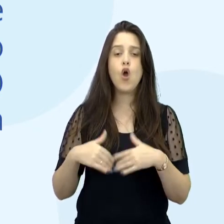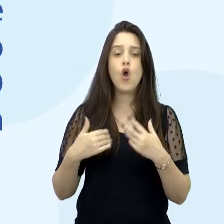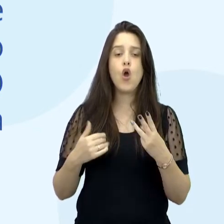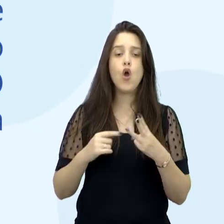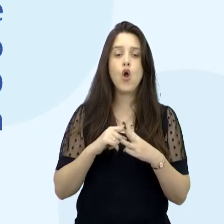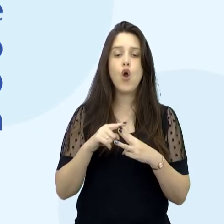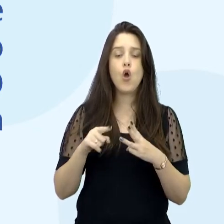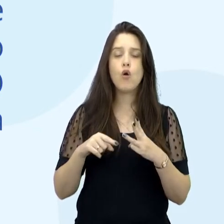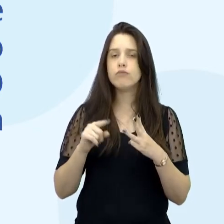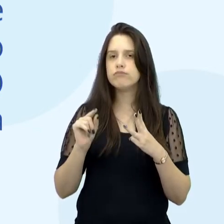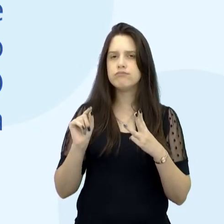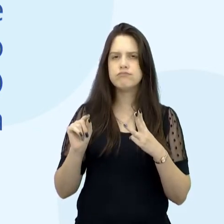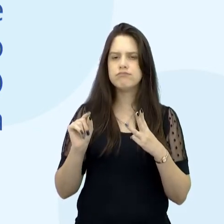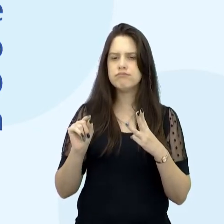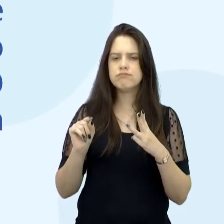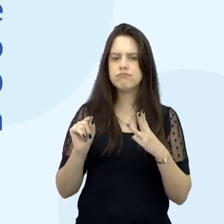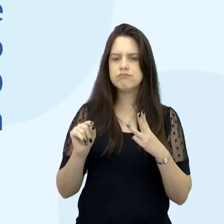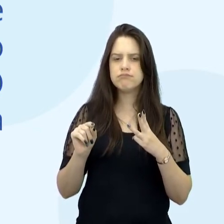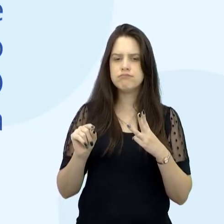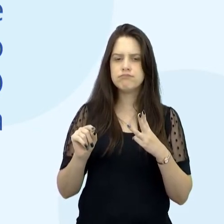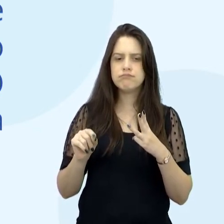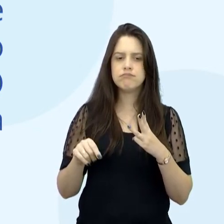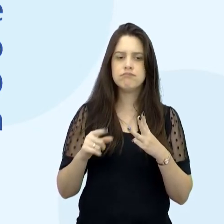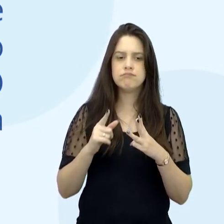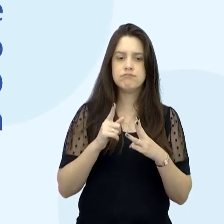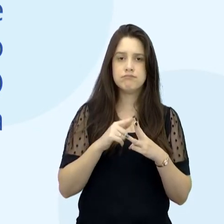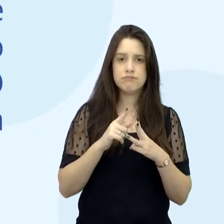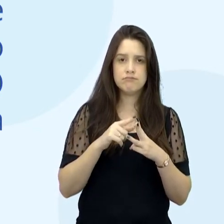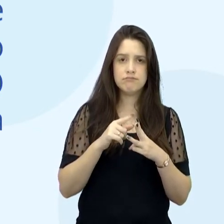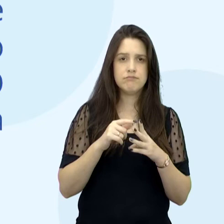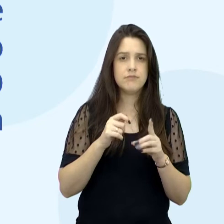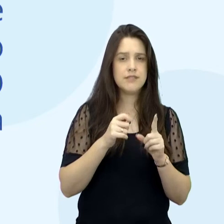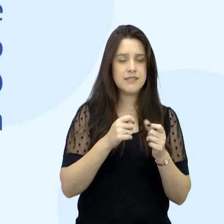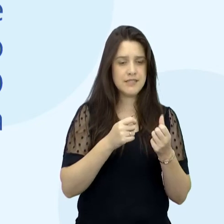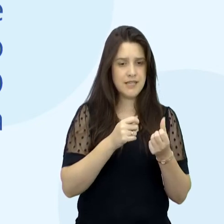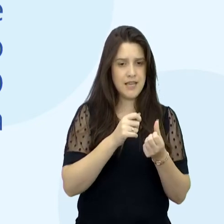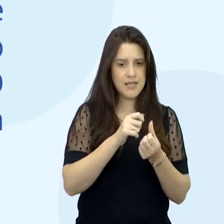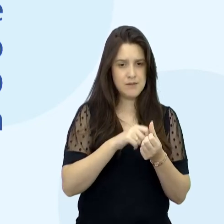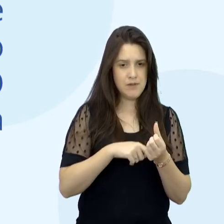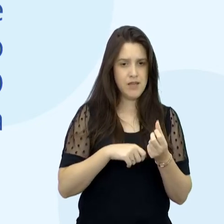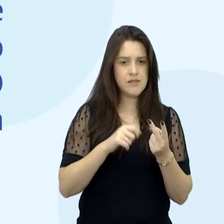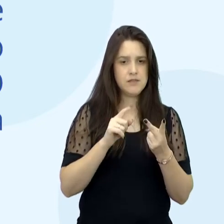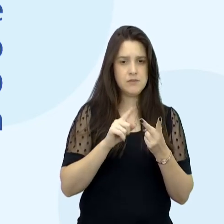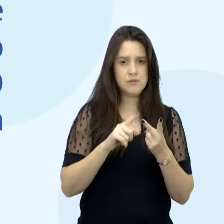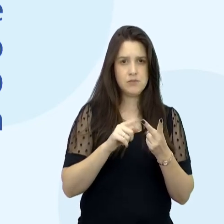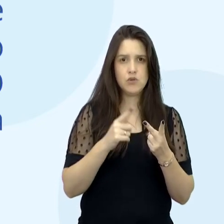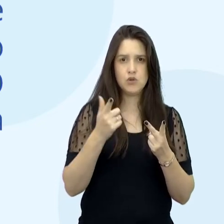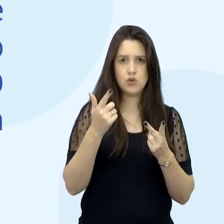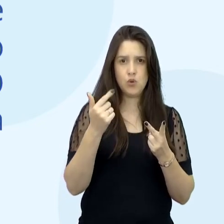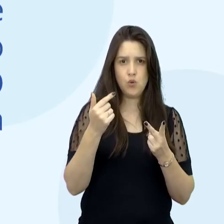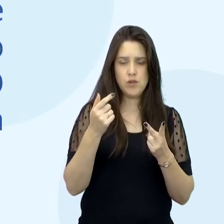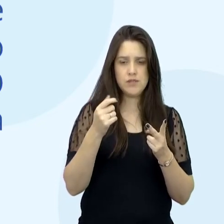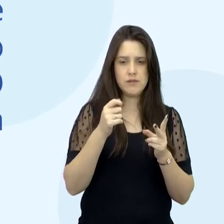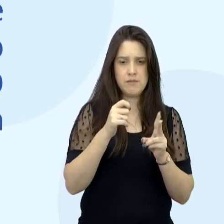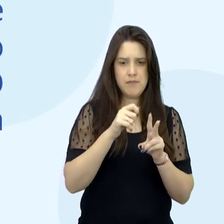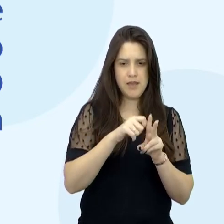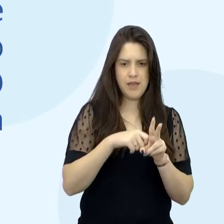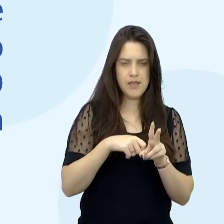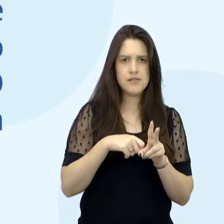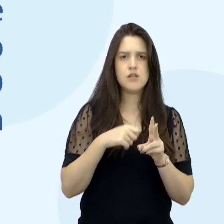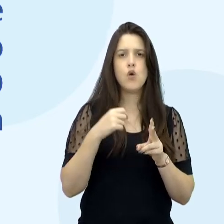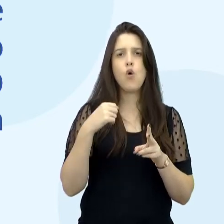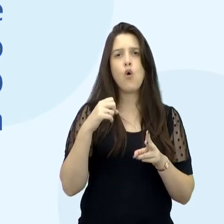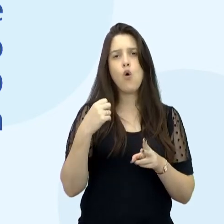3 opções. 6 meses, 12 meses ou 18 meses. O